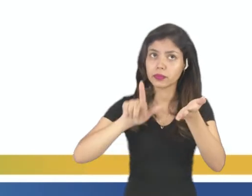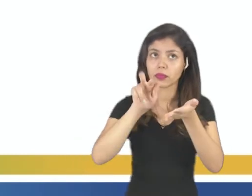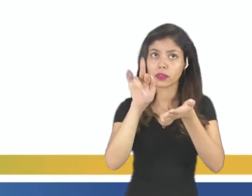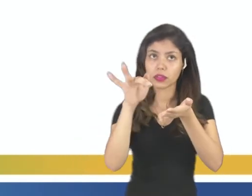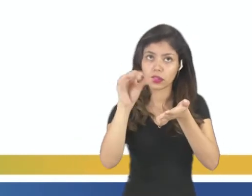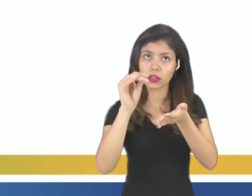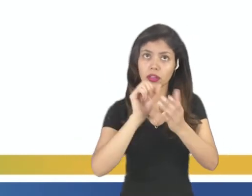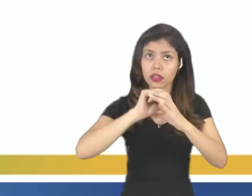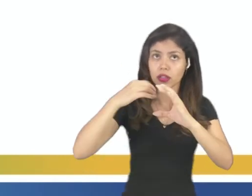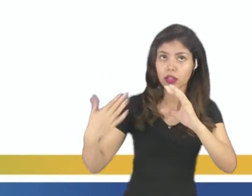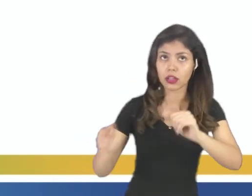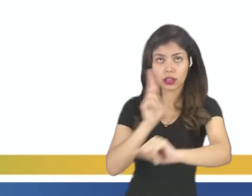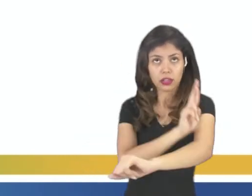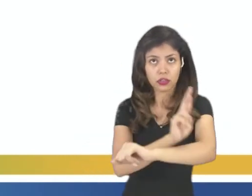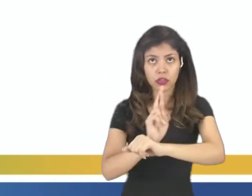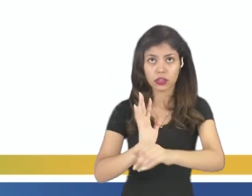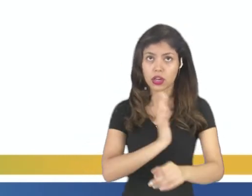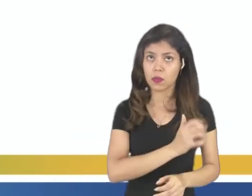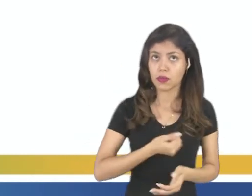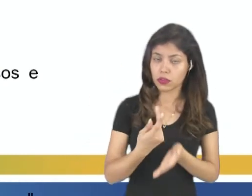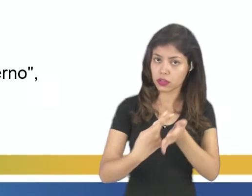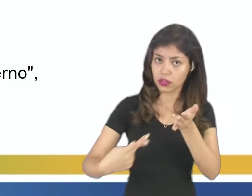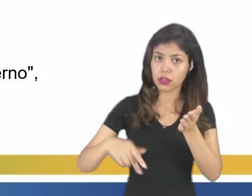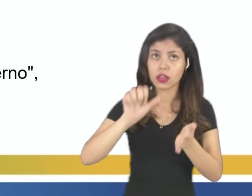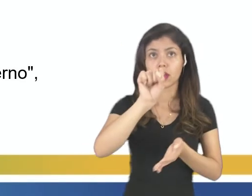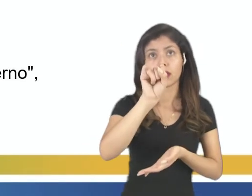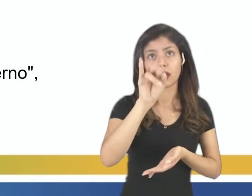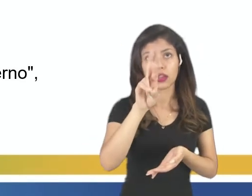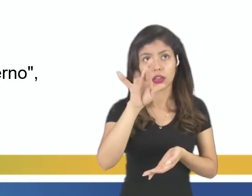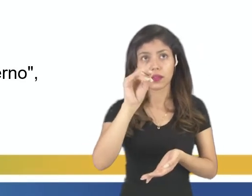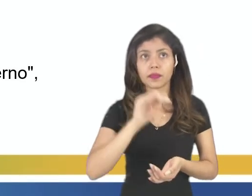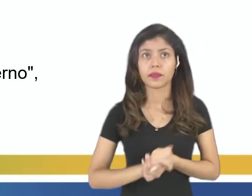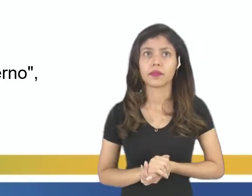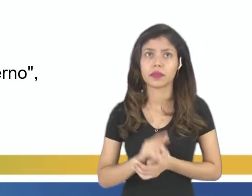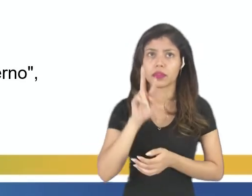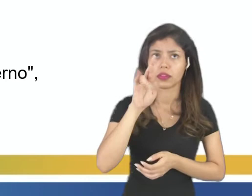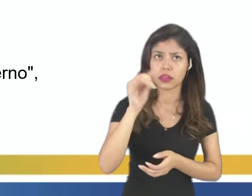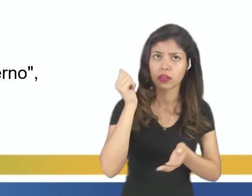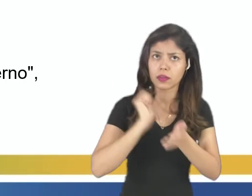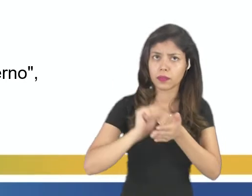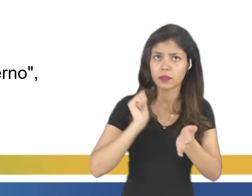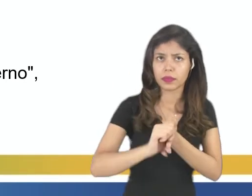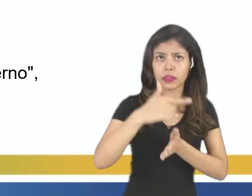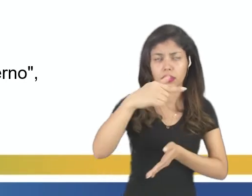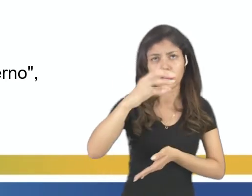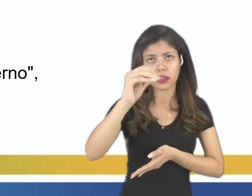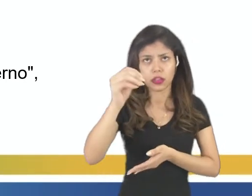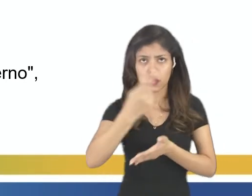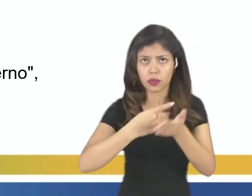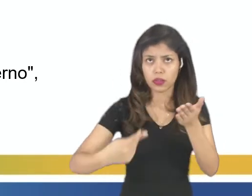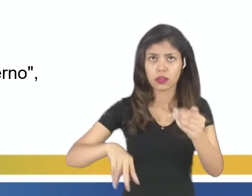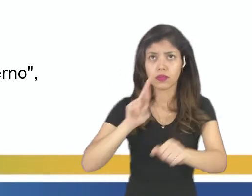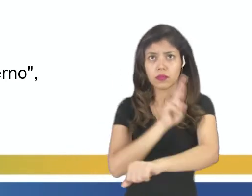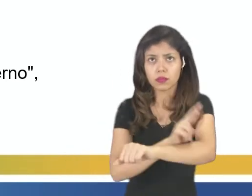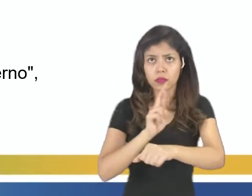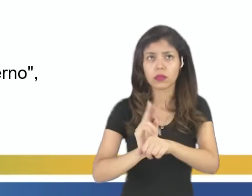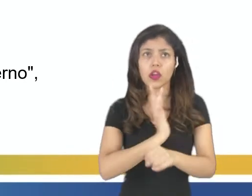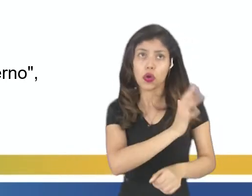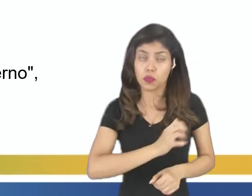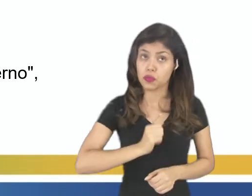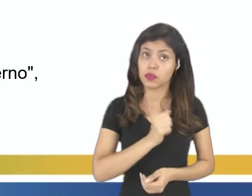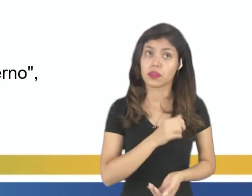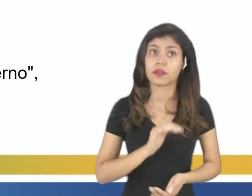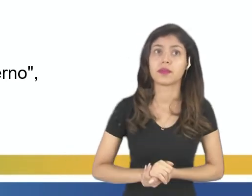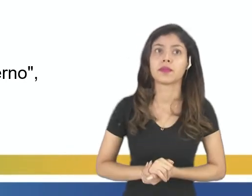de caráter religioso e amoroso e poesia satírica. Gregório de Matos escreveu mais de 700 poemas religiosos,